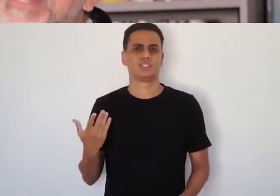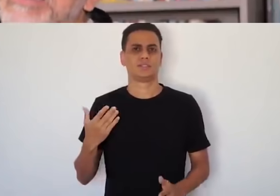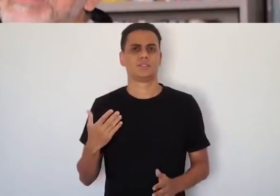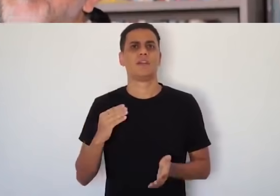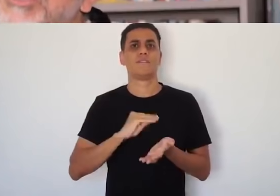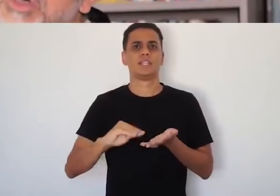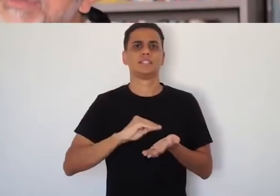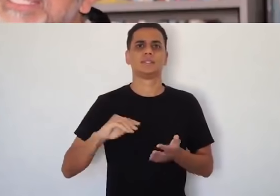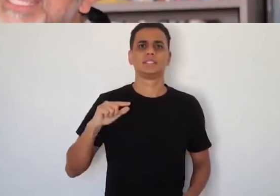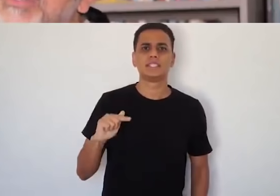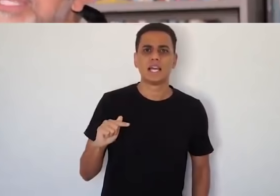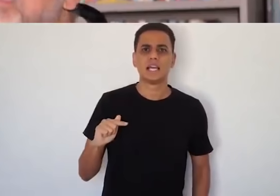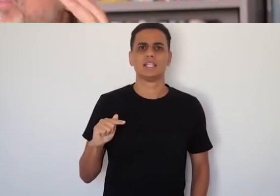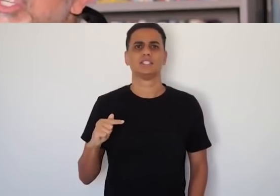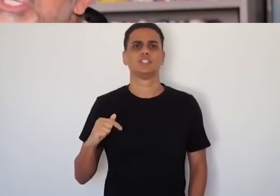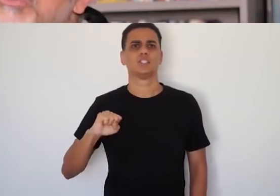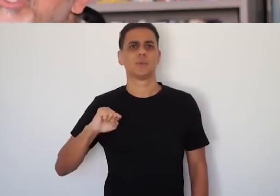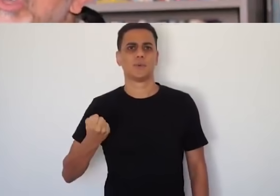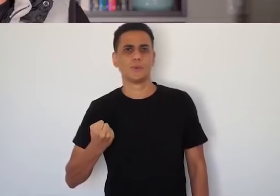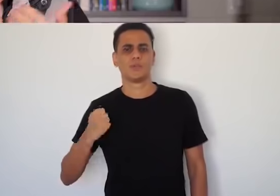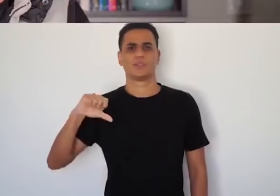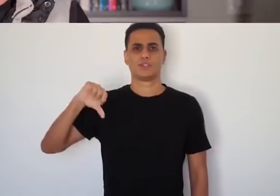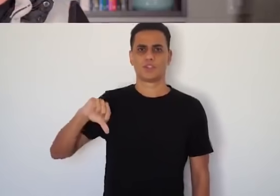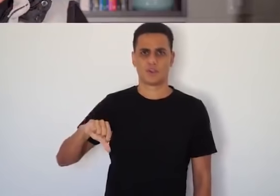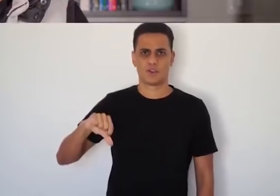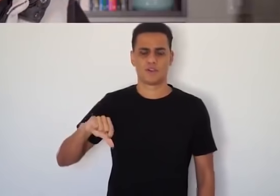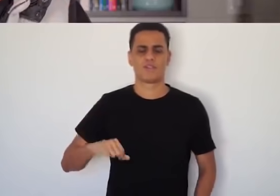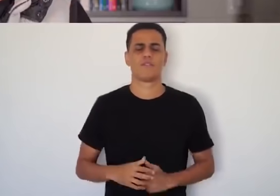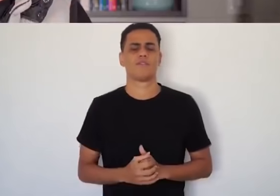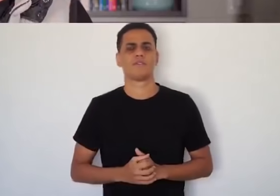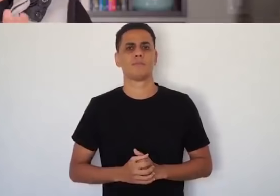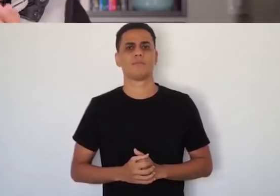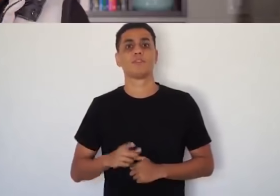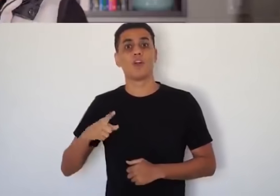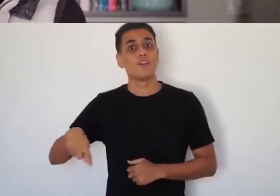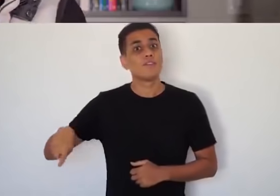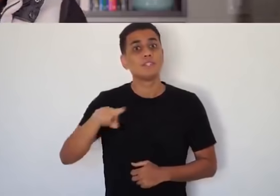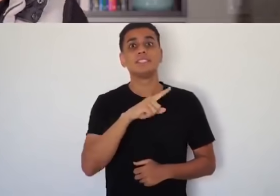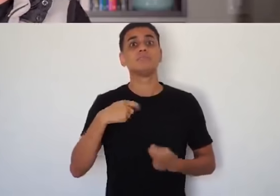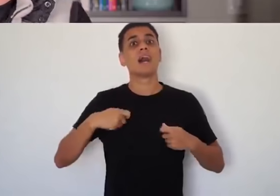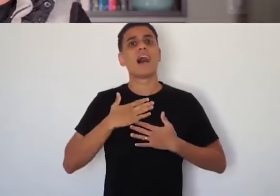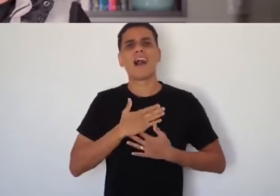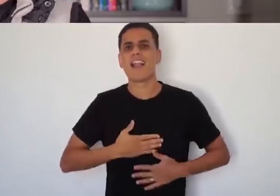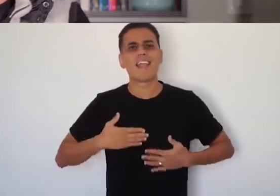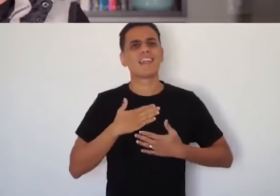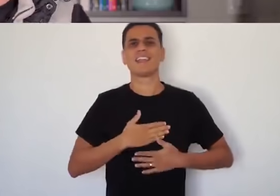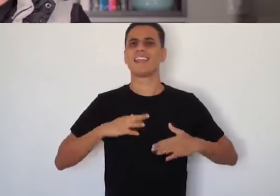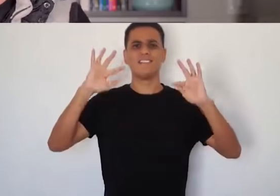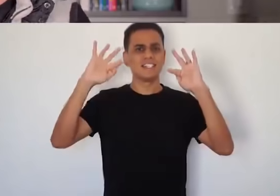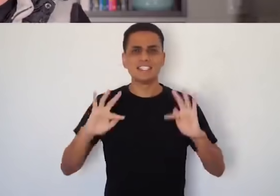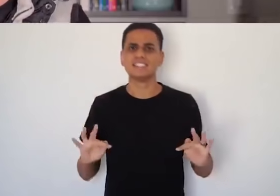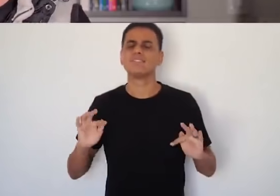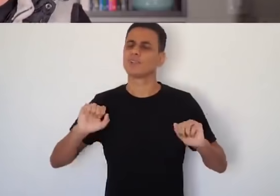vida de prática das boas obras é que nós seremos vestidos desta maneira pelos nossos atos de justiça